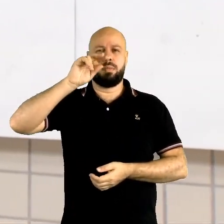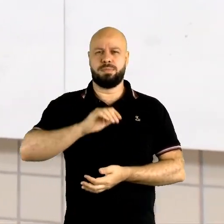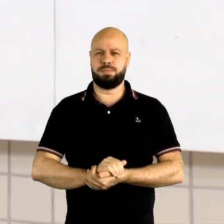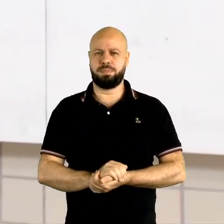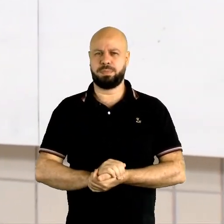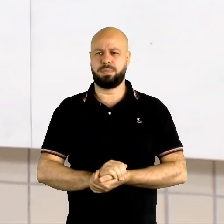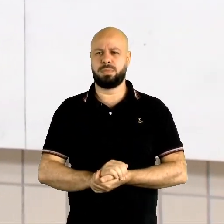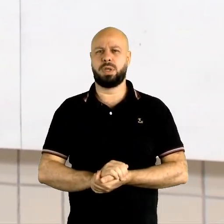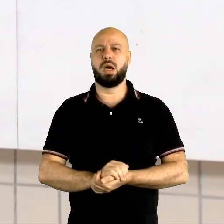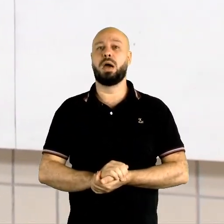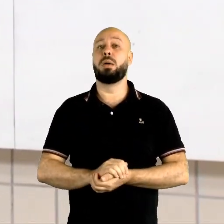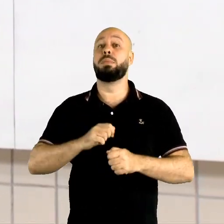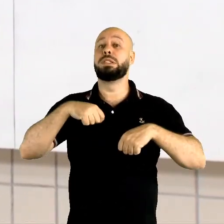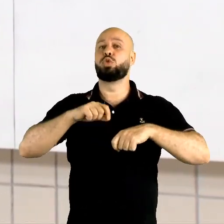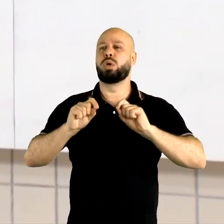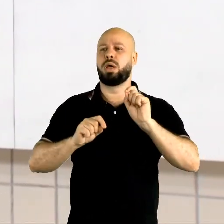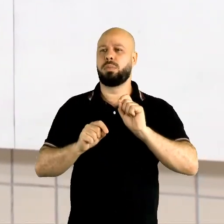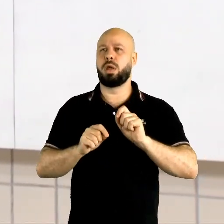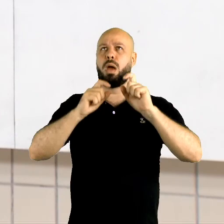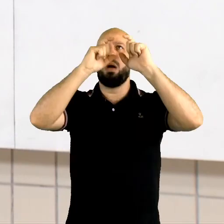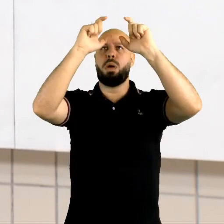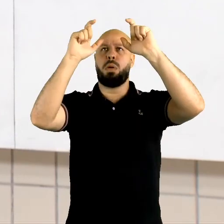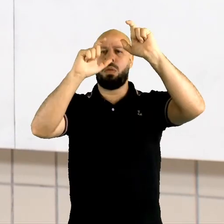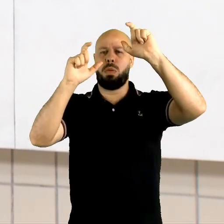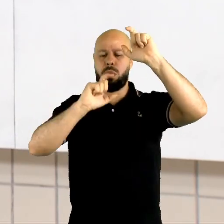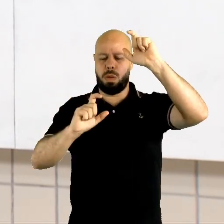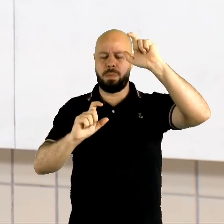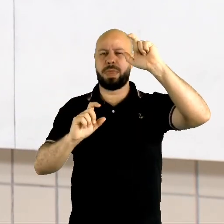a sequência, ó.